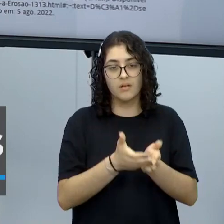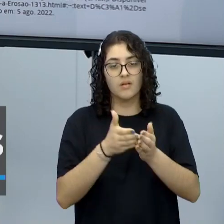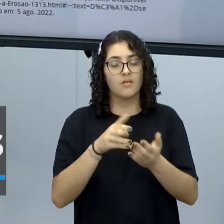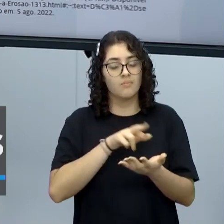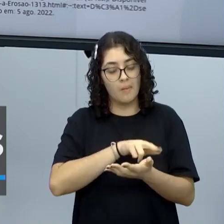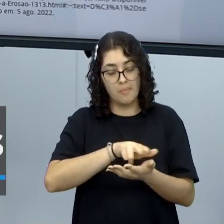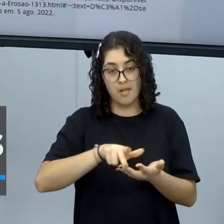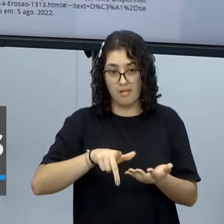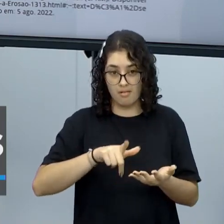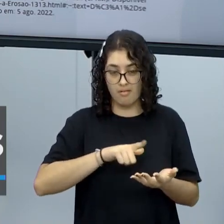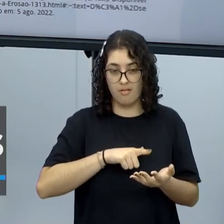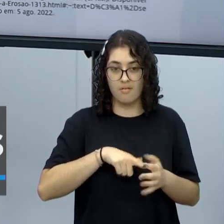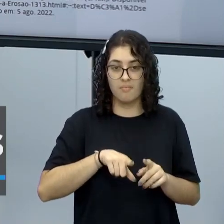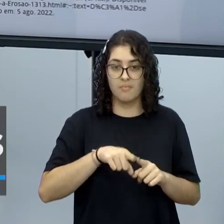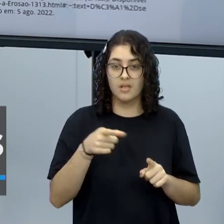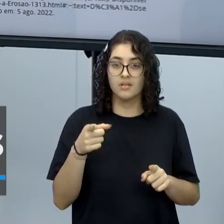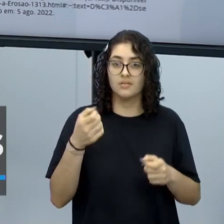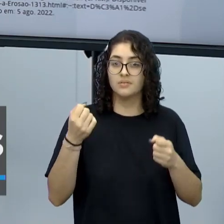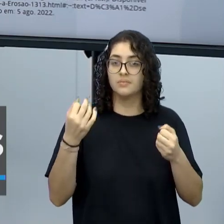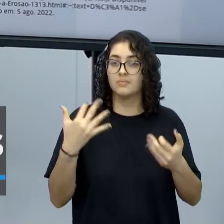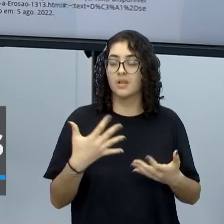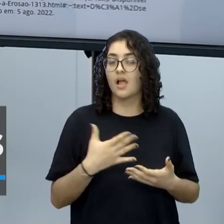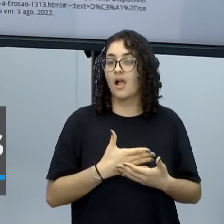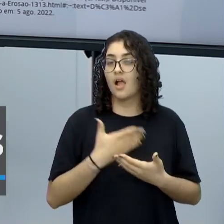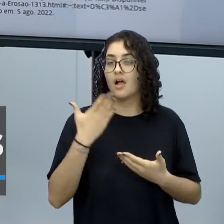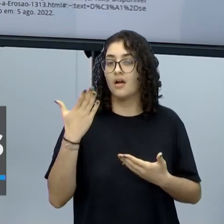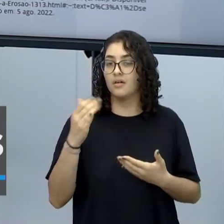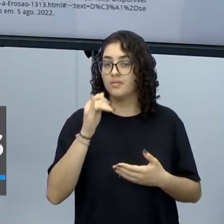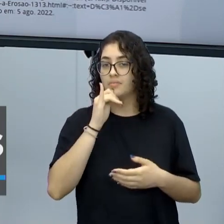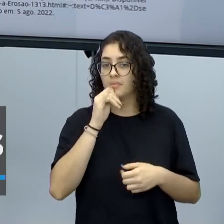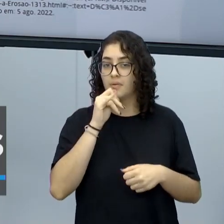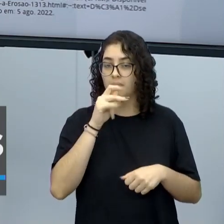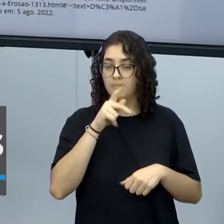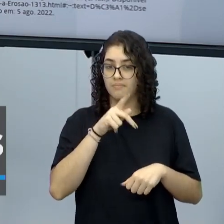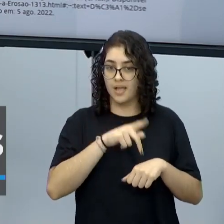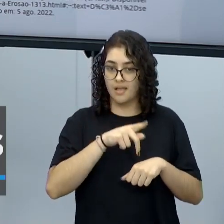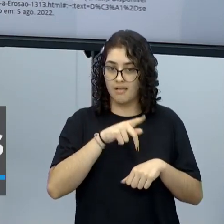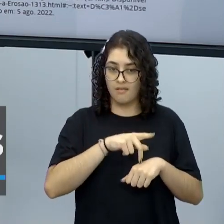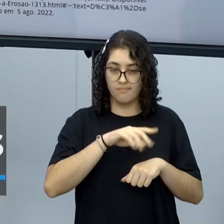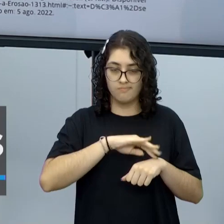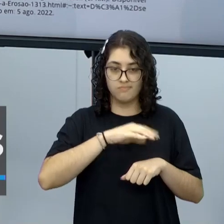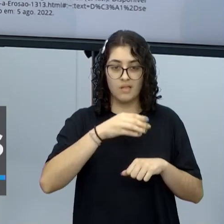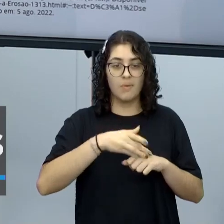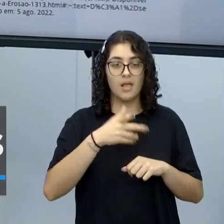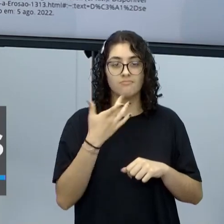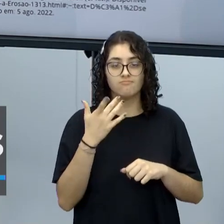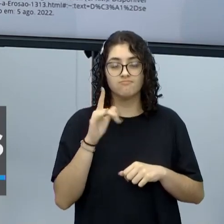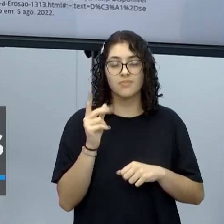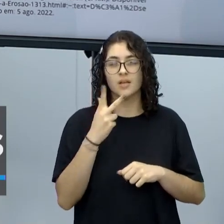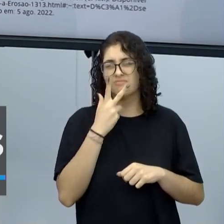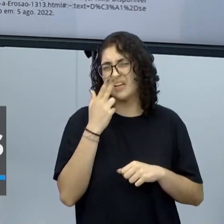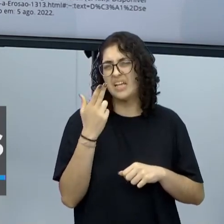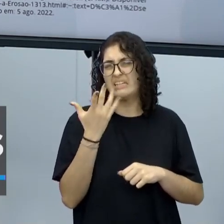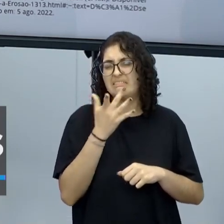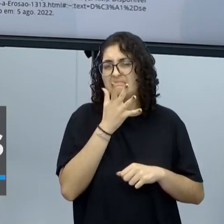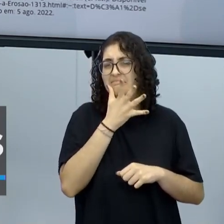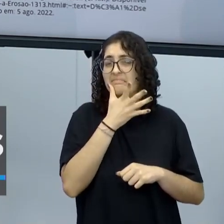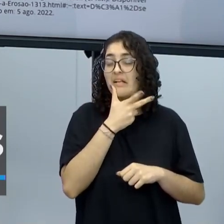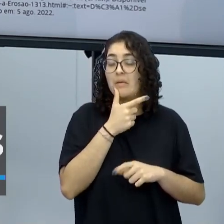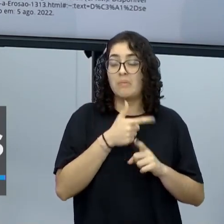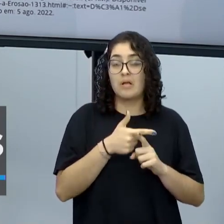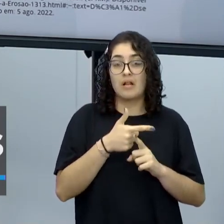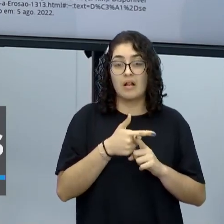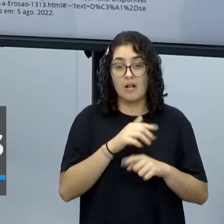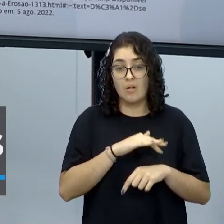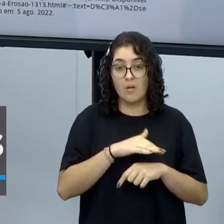entre outras coisas, mas quando você pensa numa rocha, esse processo vai ser muito mais demorado, principalmente porque as rochas elas